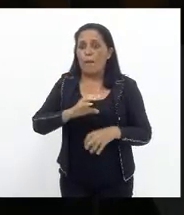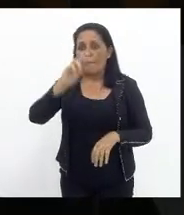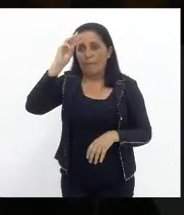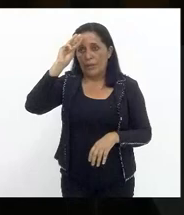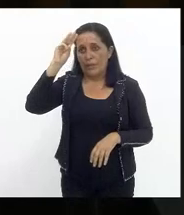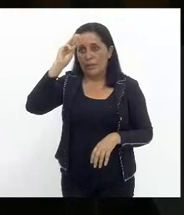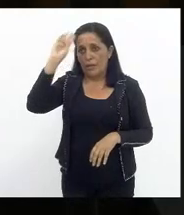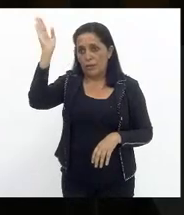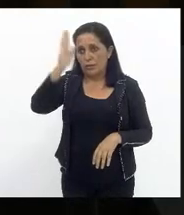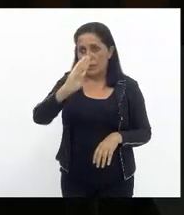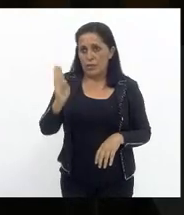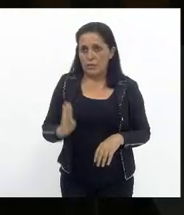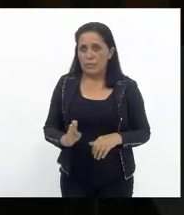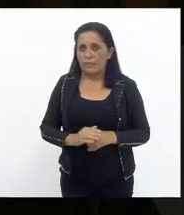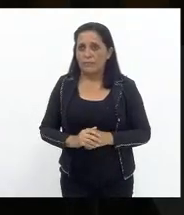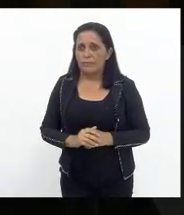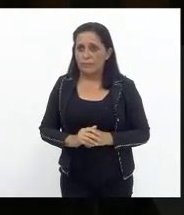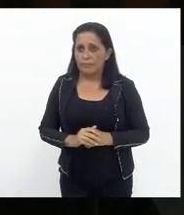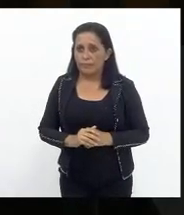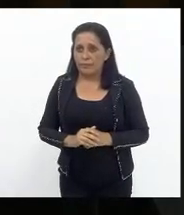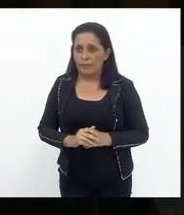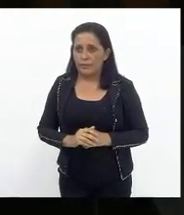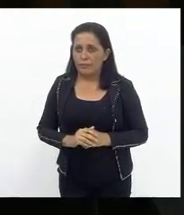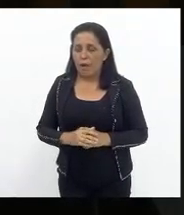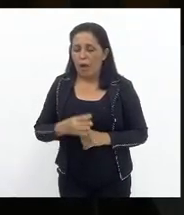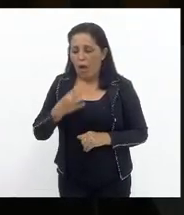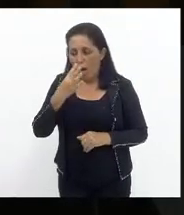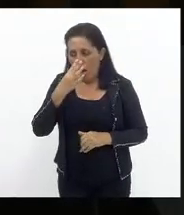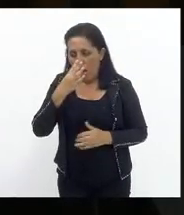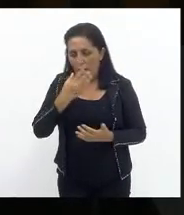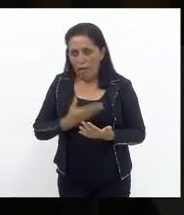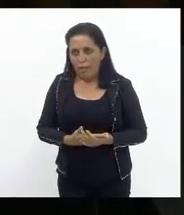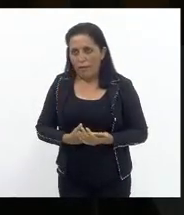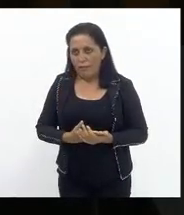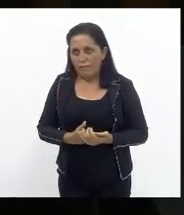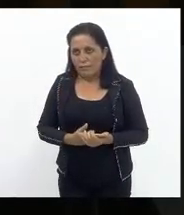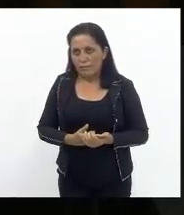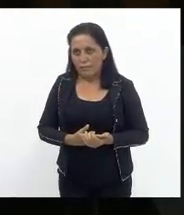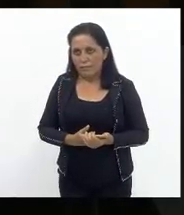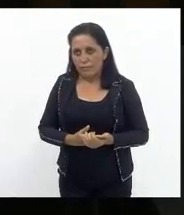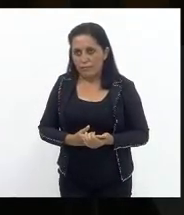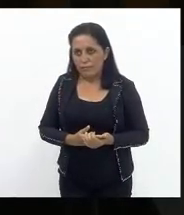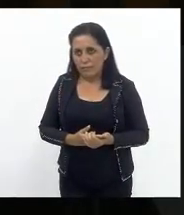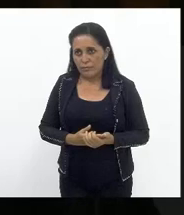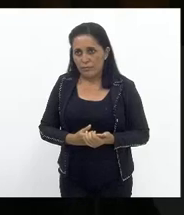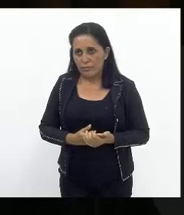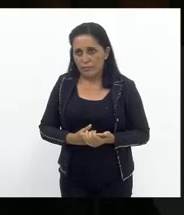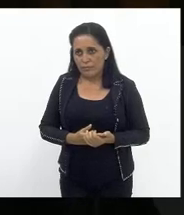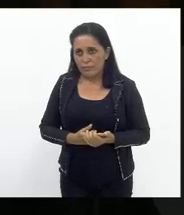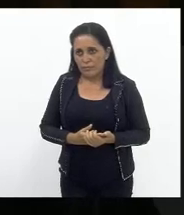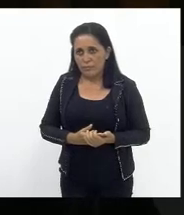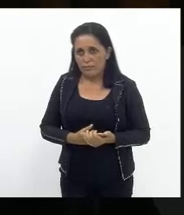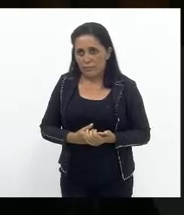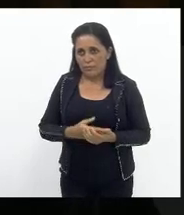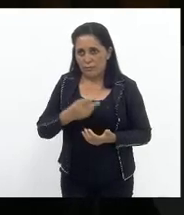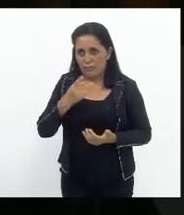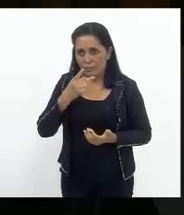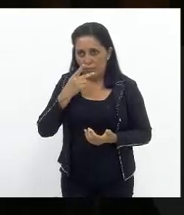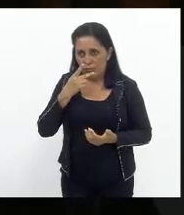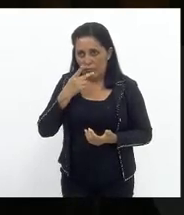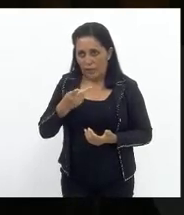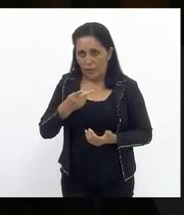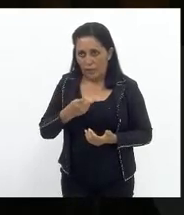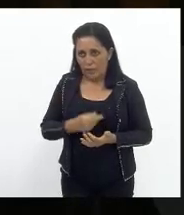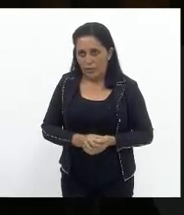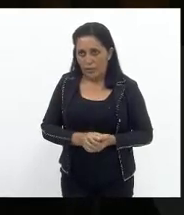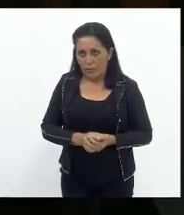Brasil. Mas aí, pasmem os senhores e as senhoras. Fonte muito segura, não é assim que o